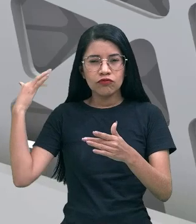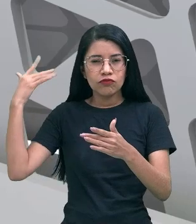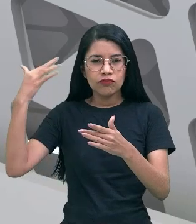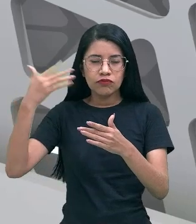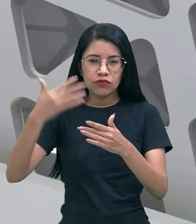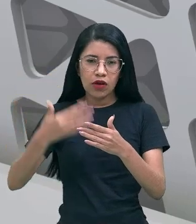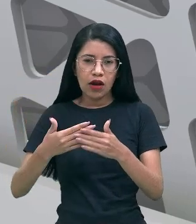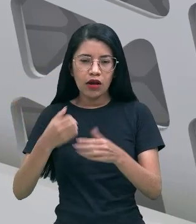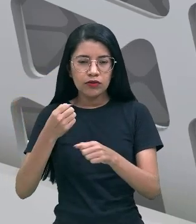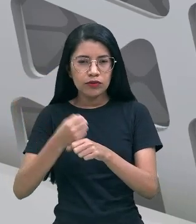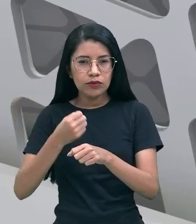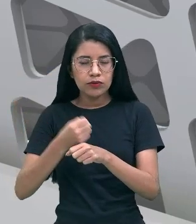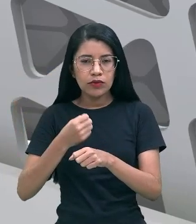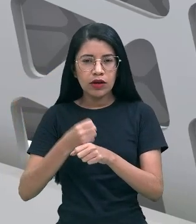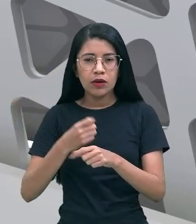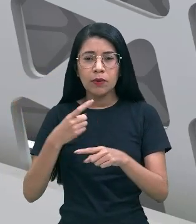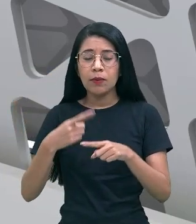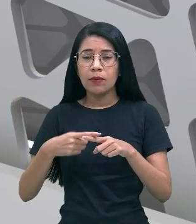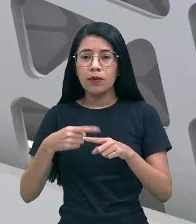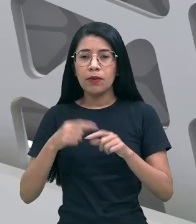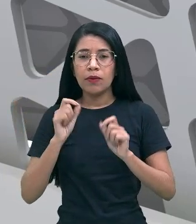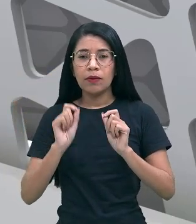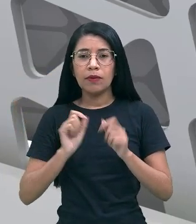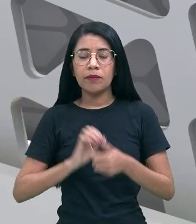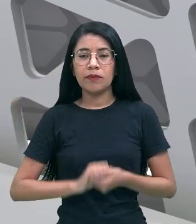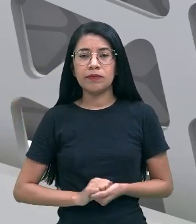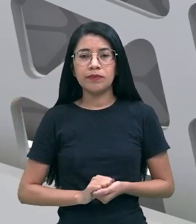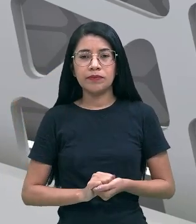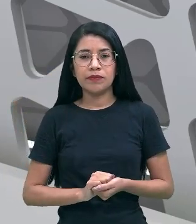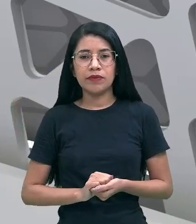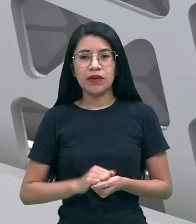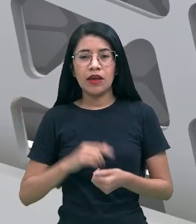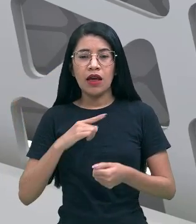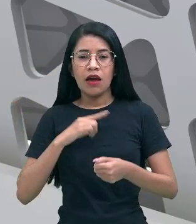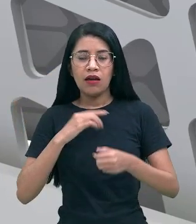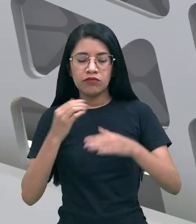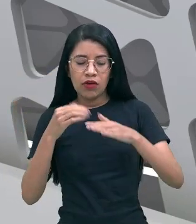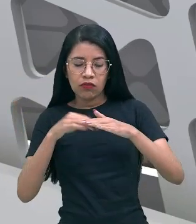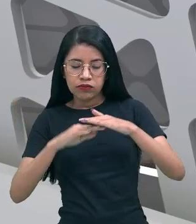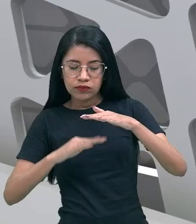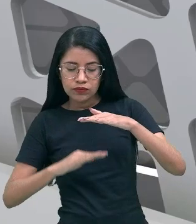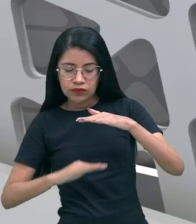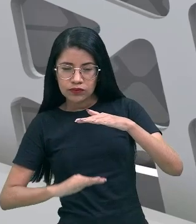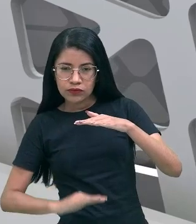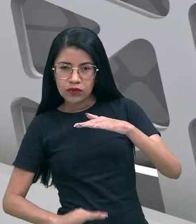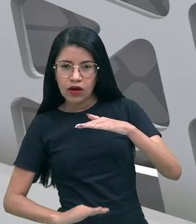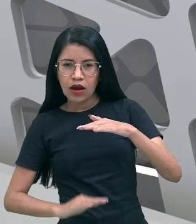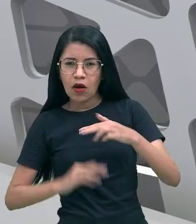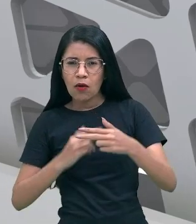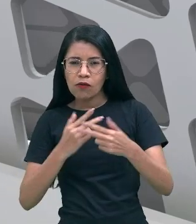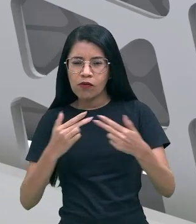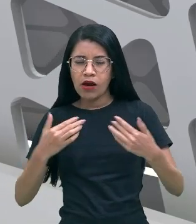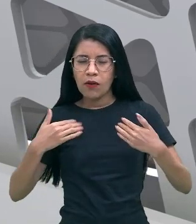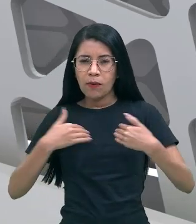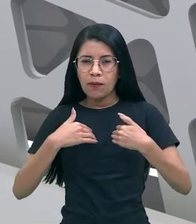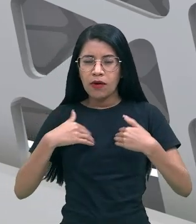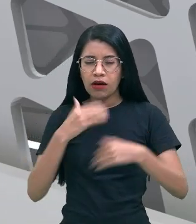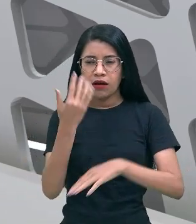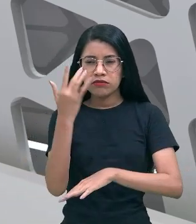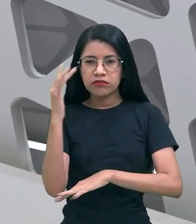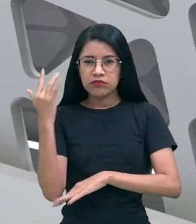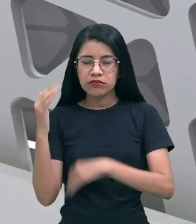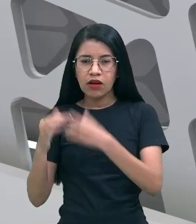de anos porque teve o soterramento de muitos animais e plantas. Então